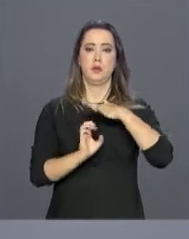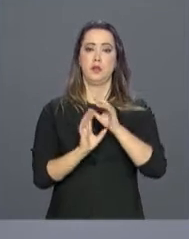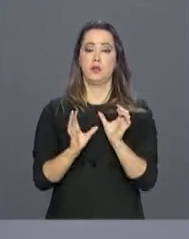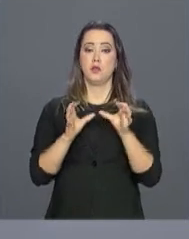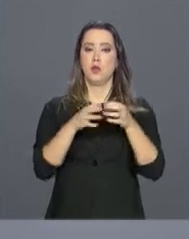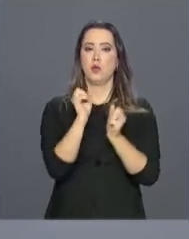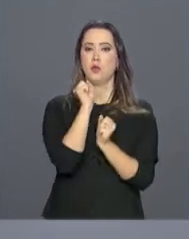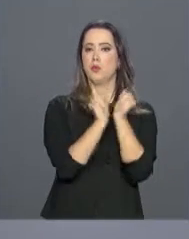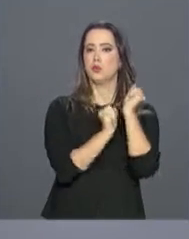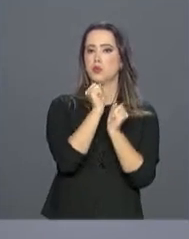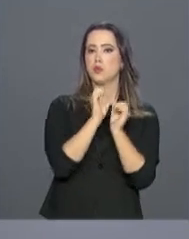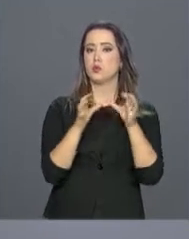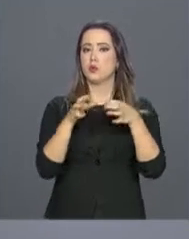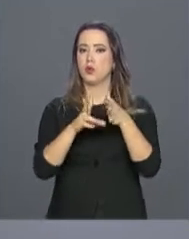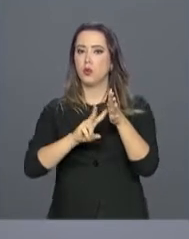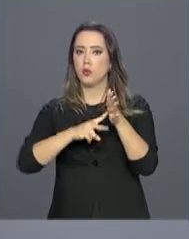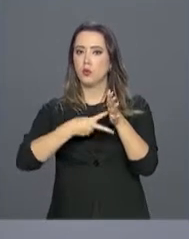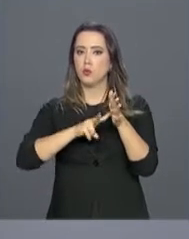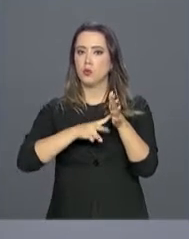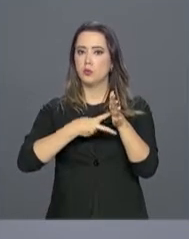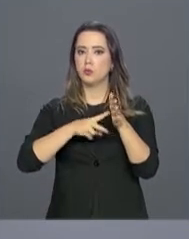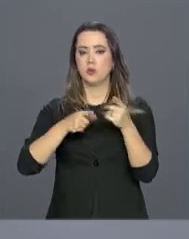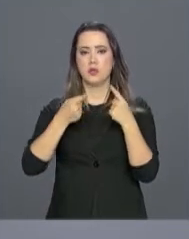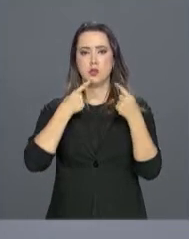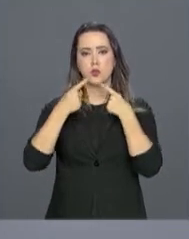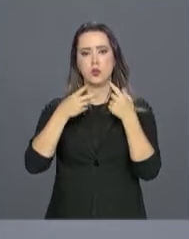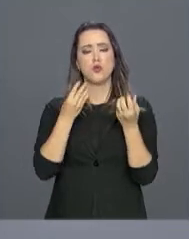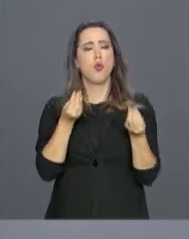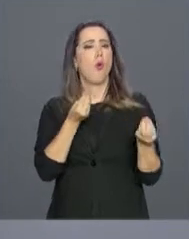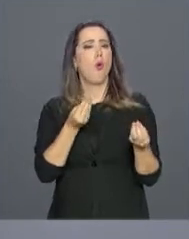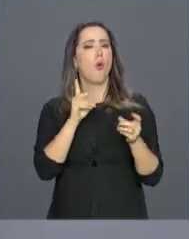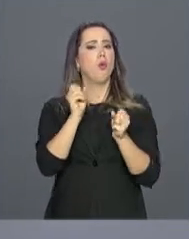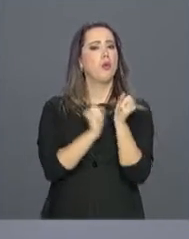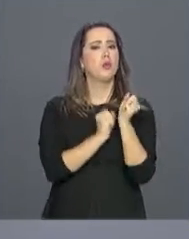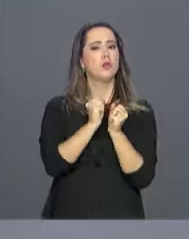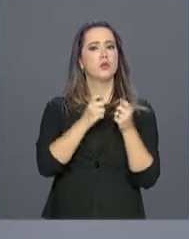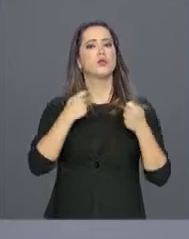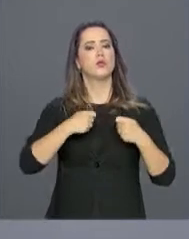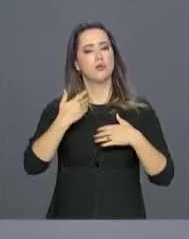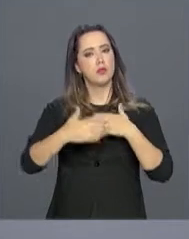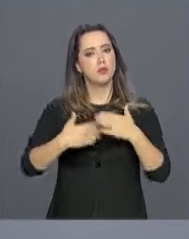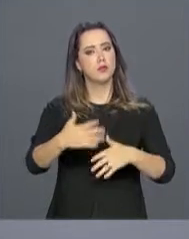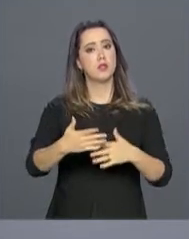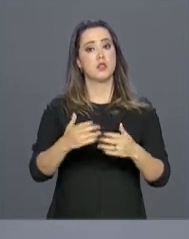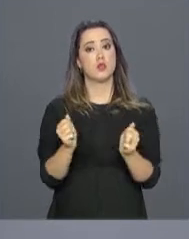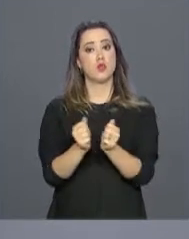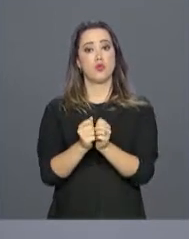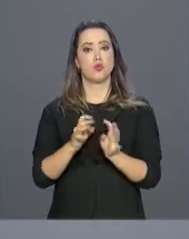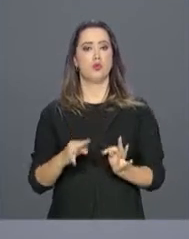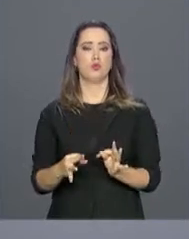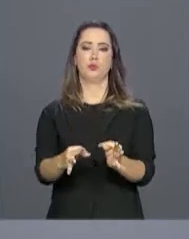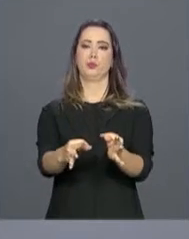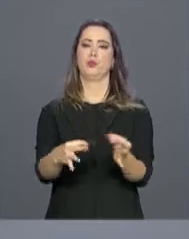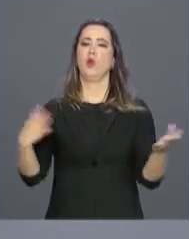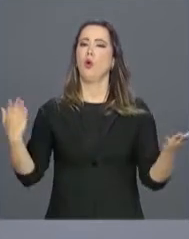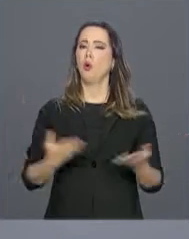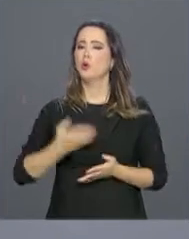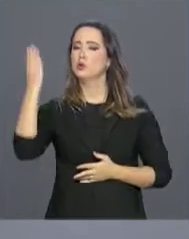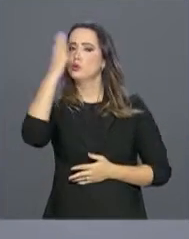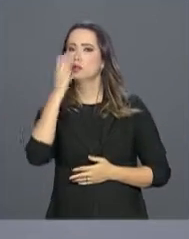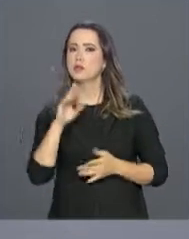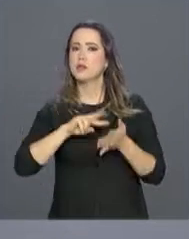indústrias e sindicatos em debate sobre o papel da indústria os avanços da tecnologia atualmente no brasil a indústria